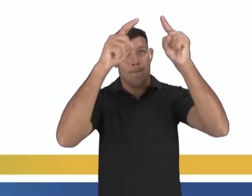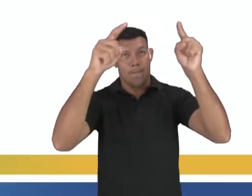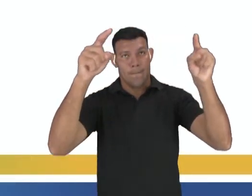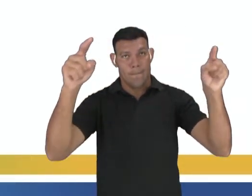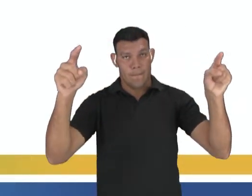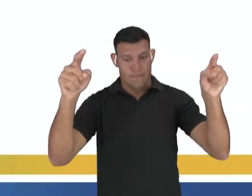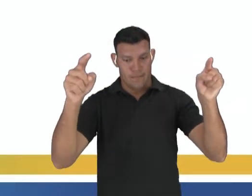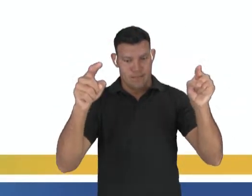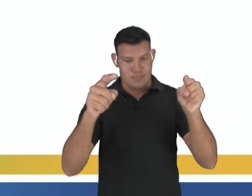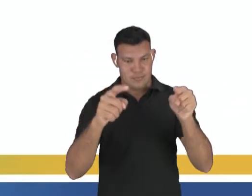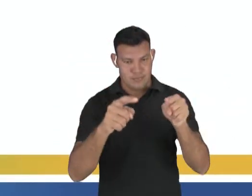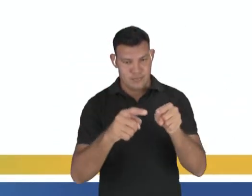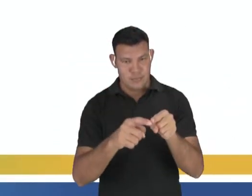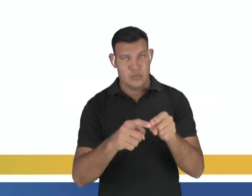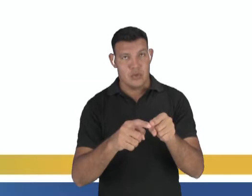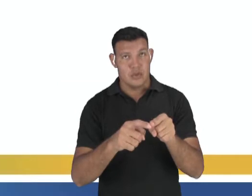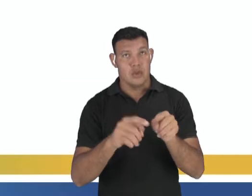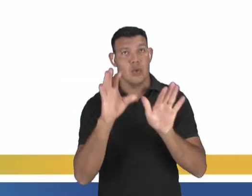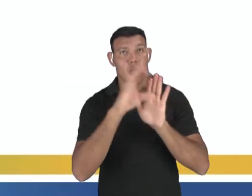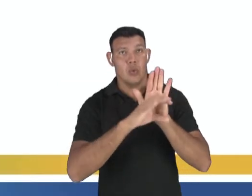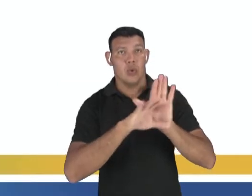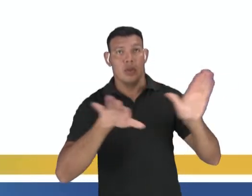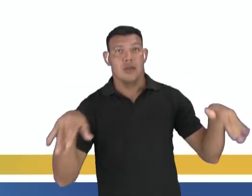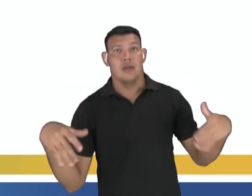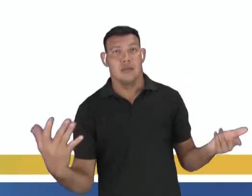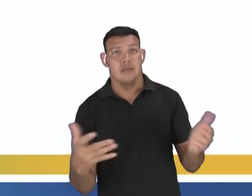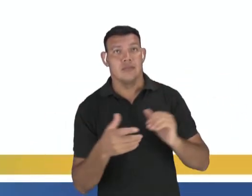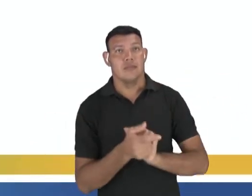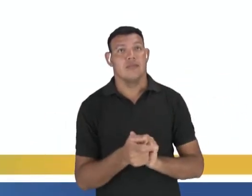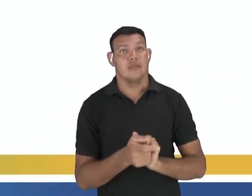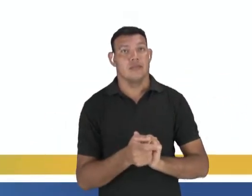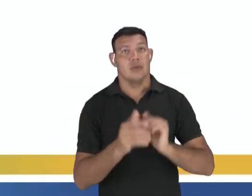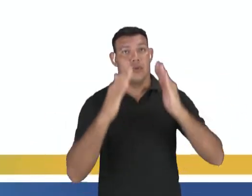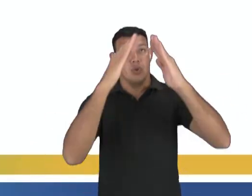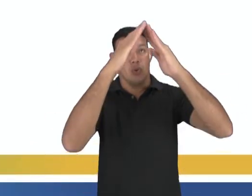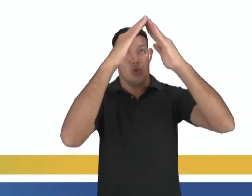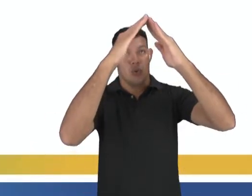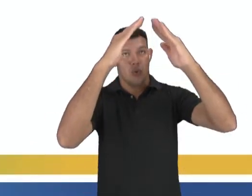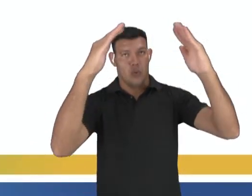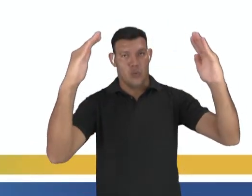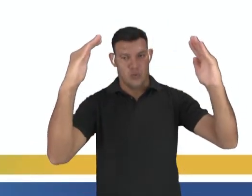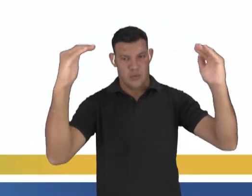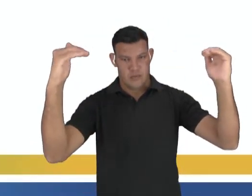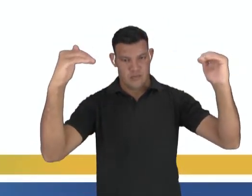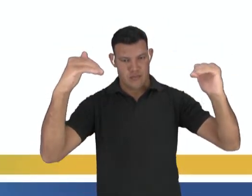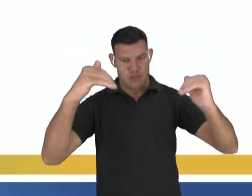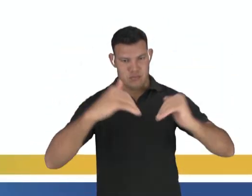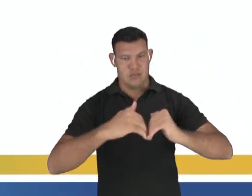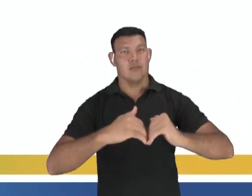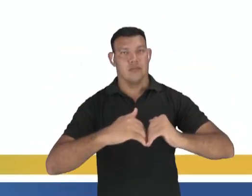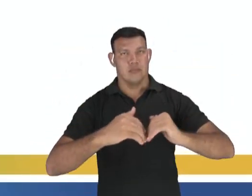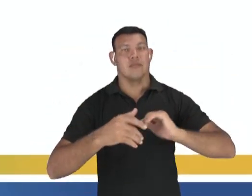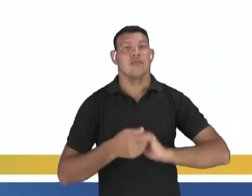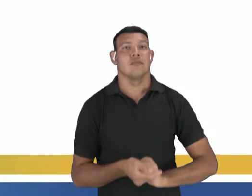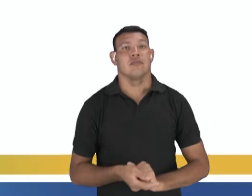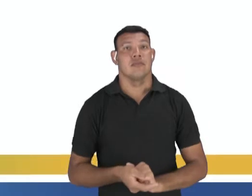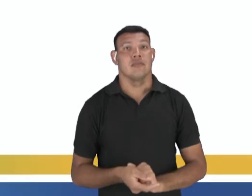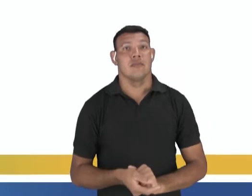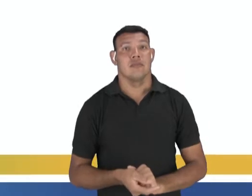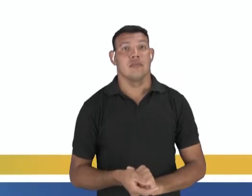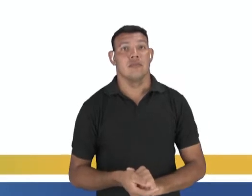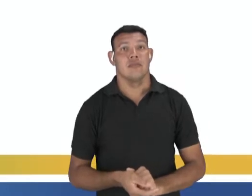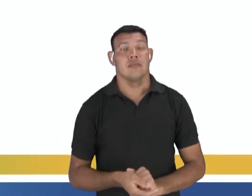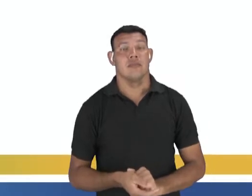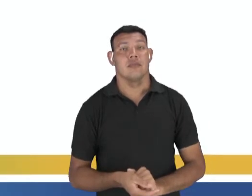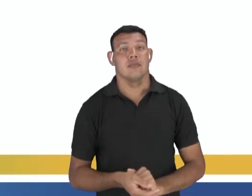é a definição de losango? Losango ele é um paralelogramo que tem os lados consecutivos congruentes. Ou seja, nesse tipo